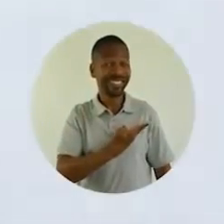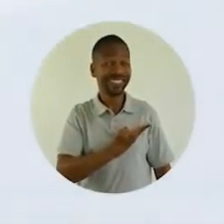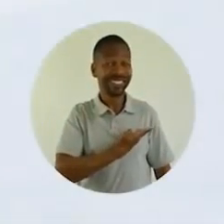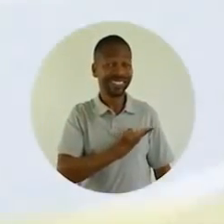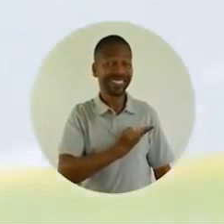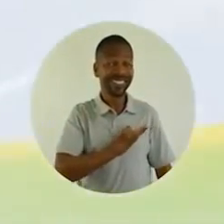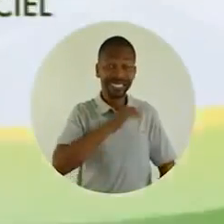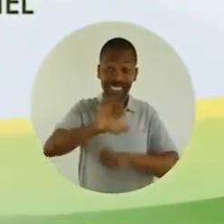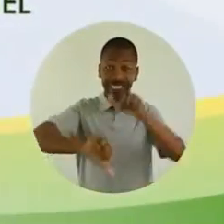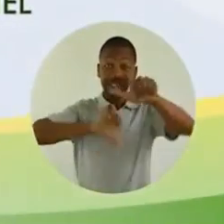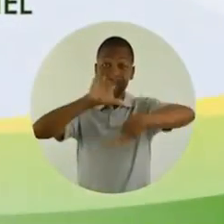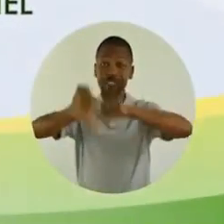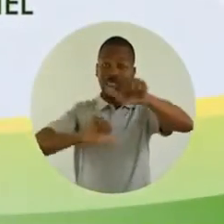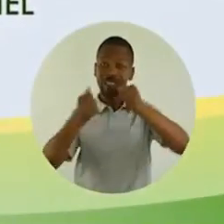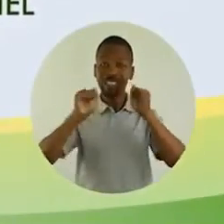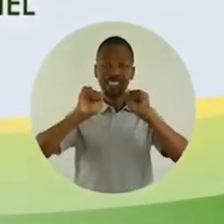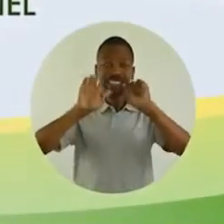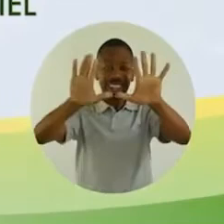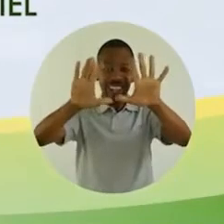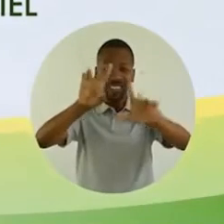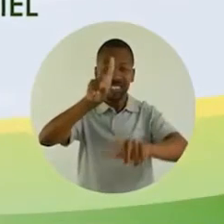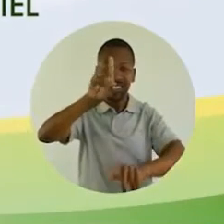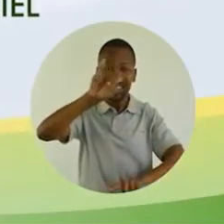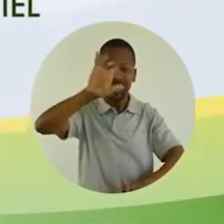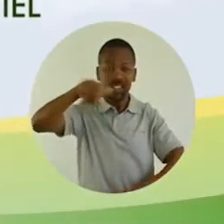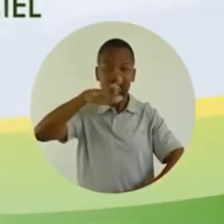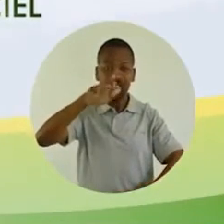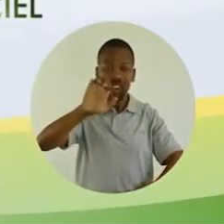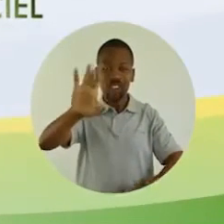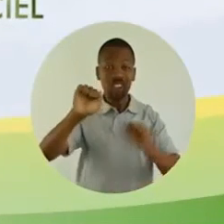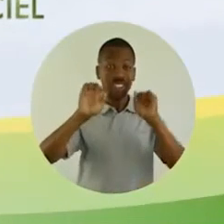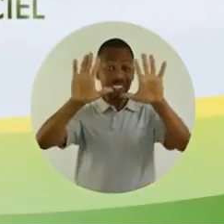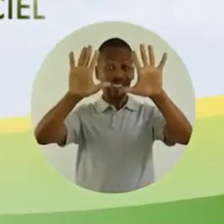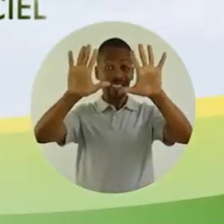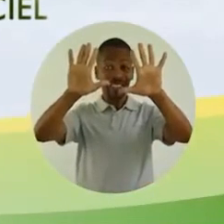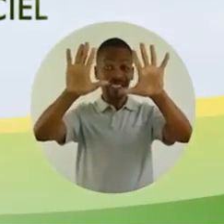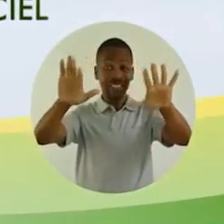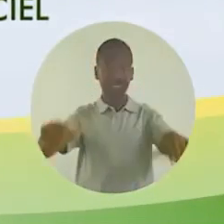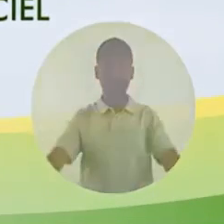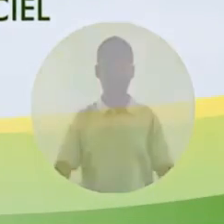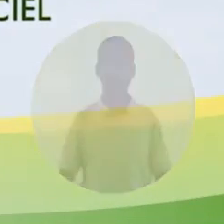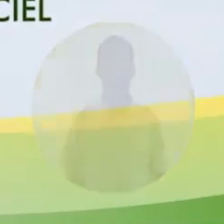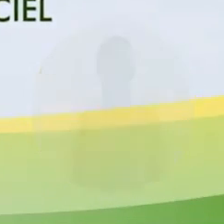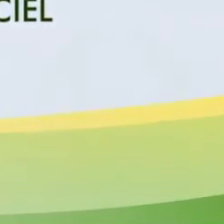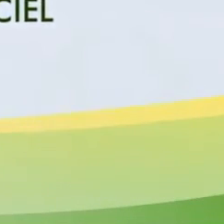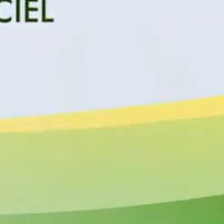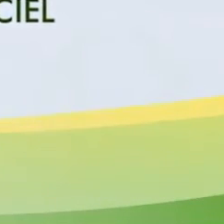nosso amigo. Renovação é 10, De Jorge Patrício é 10.